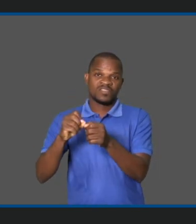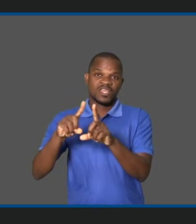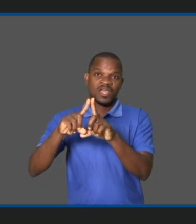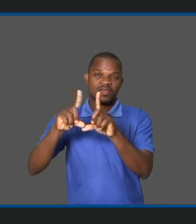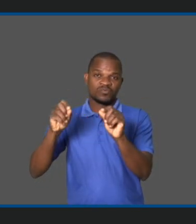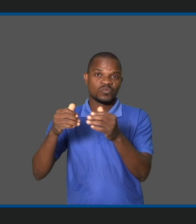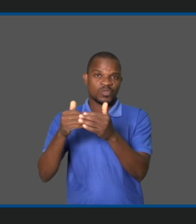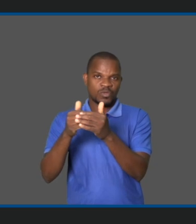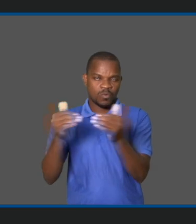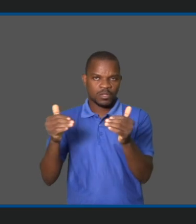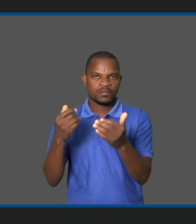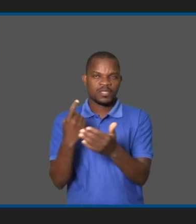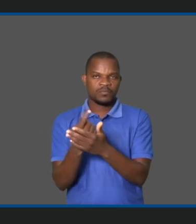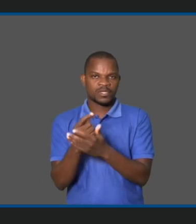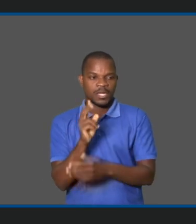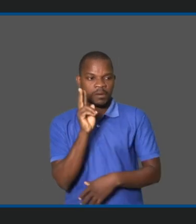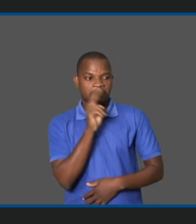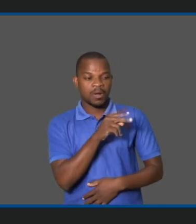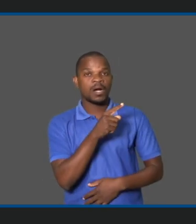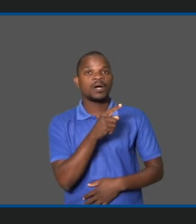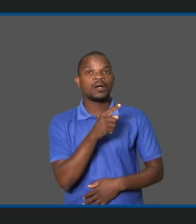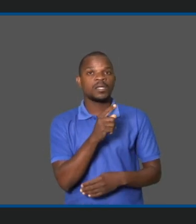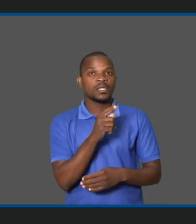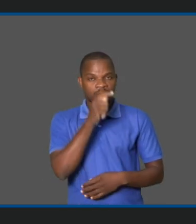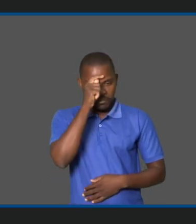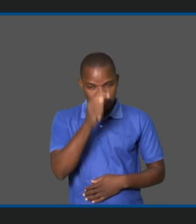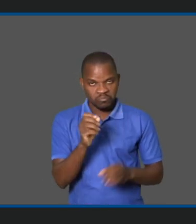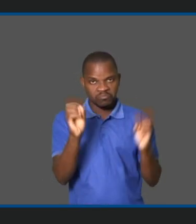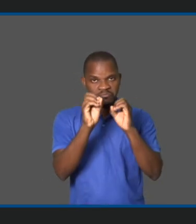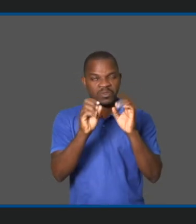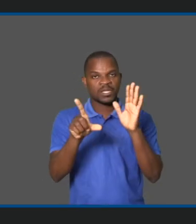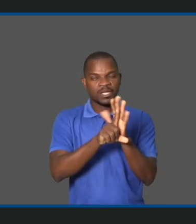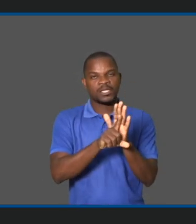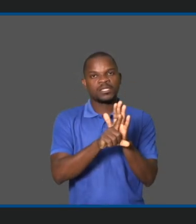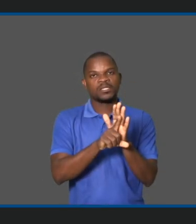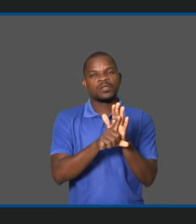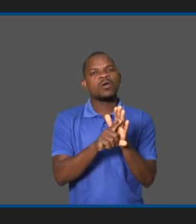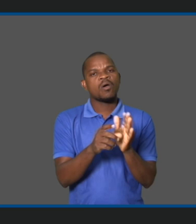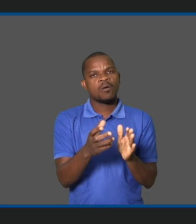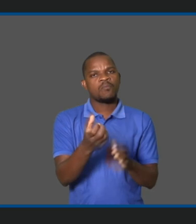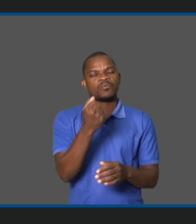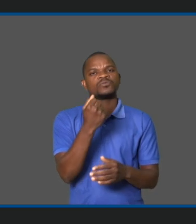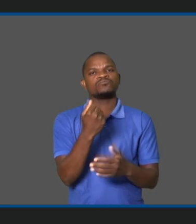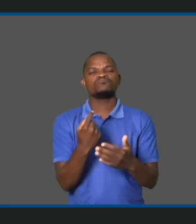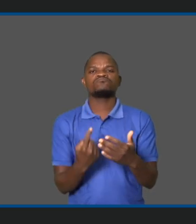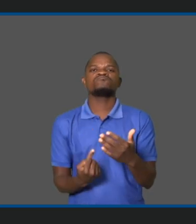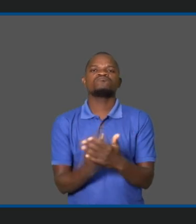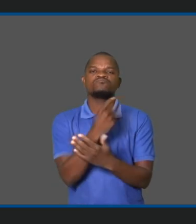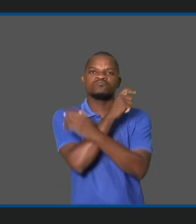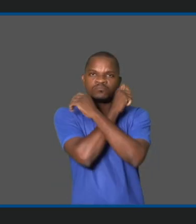direitos. Então, é preciso, sim, dar o exemplo, é preciso